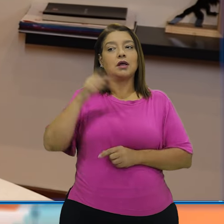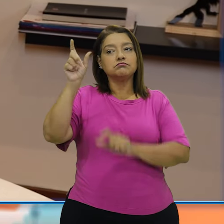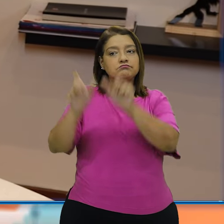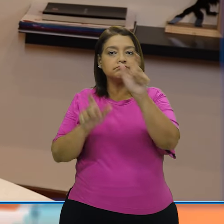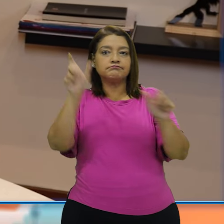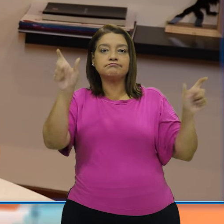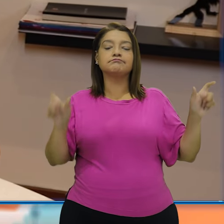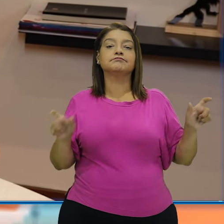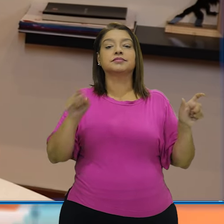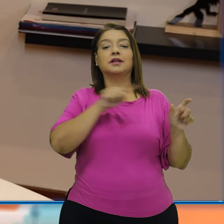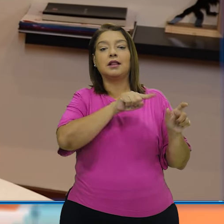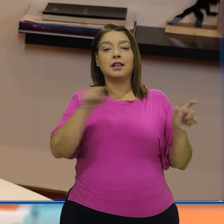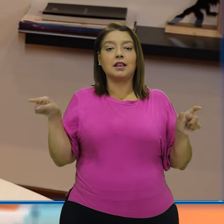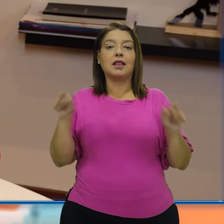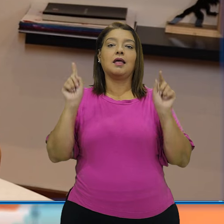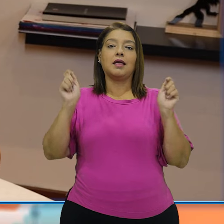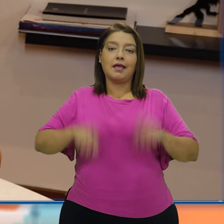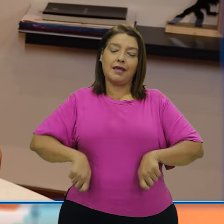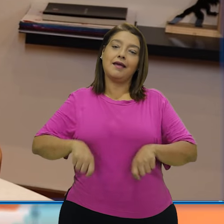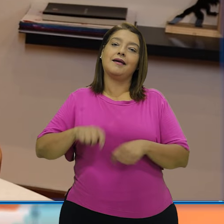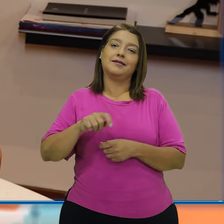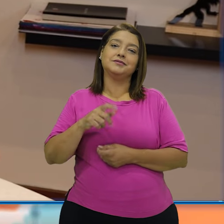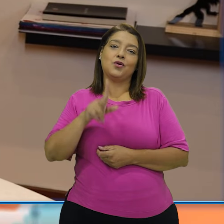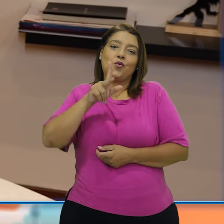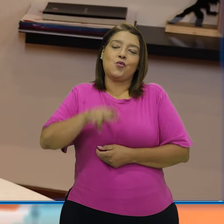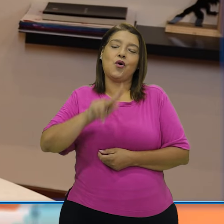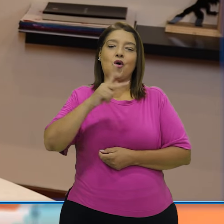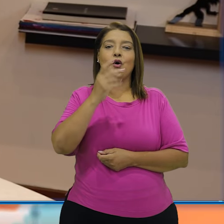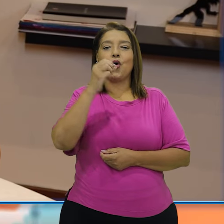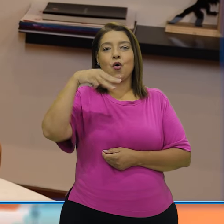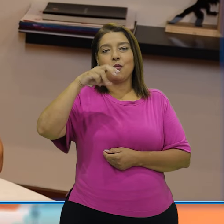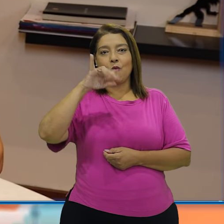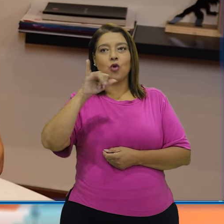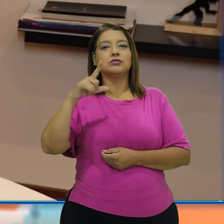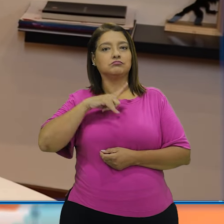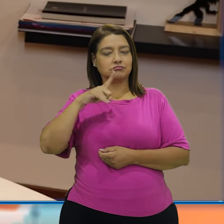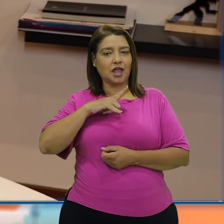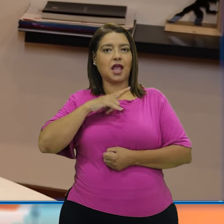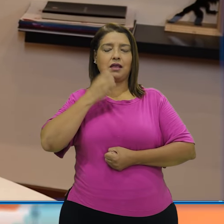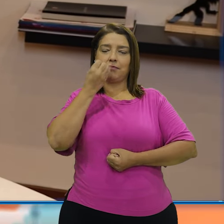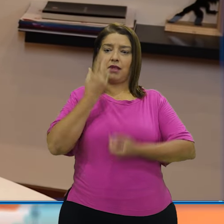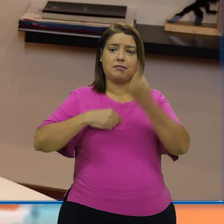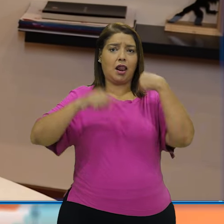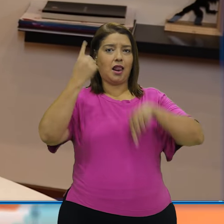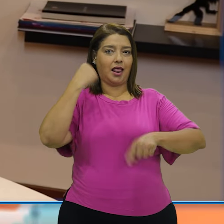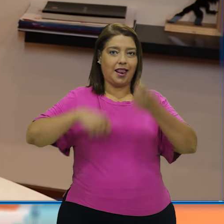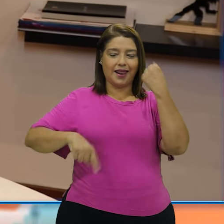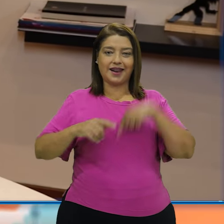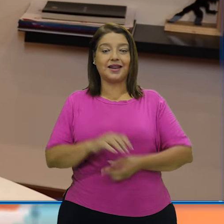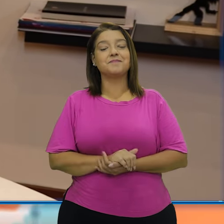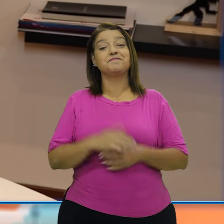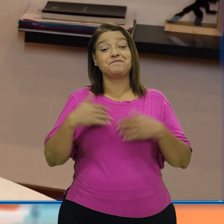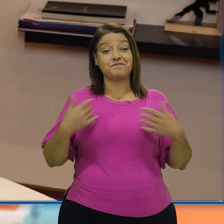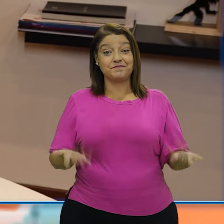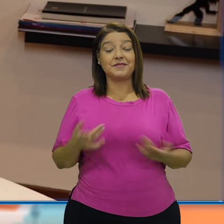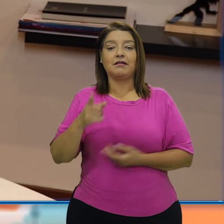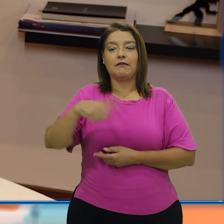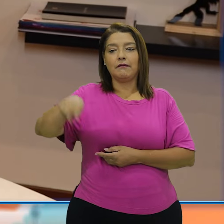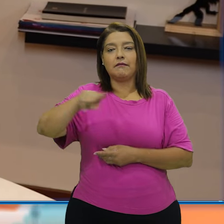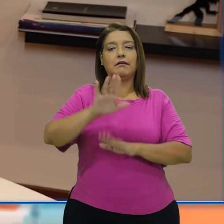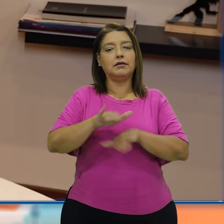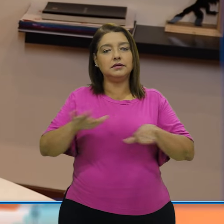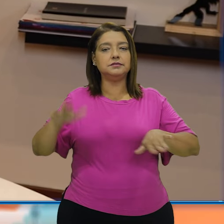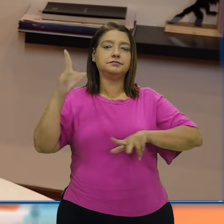luta ou fuga através da liberação de hormônios como cortisol e adrenalina. No entanto, o cérebro em desenvolvimento das crianças e